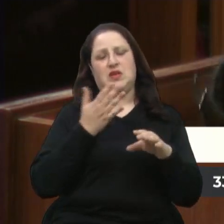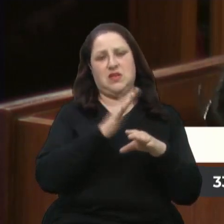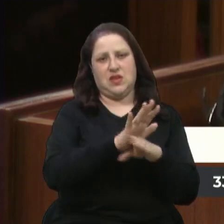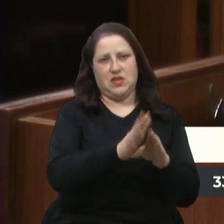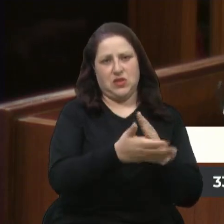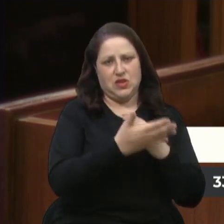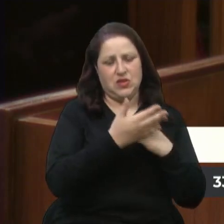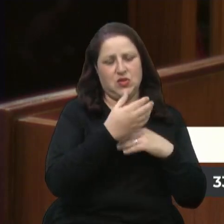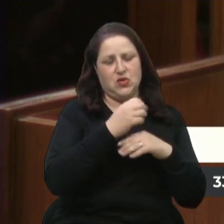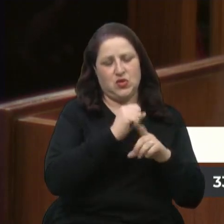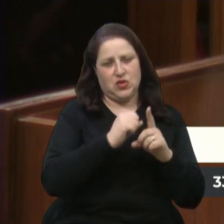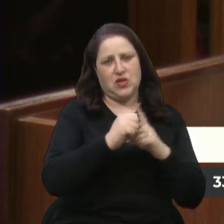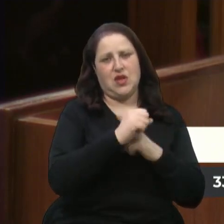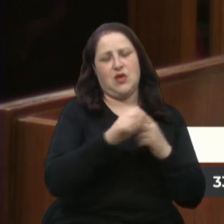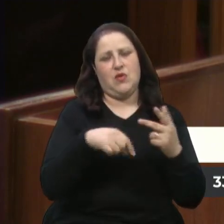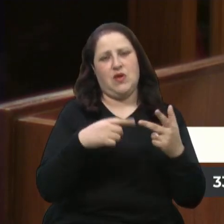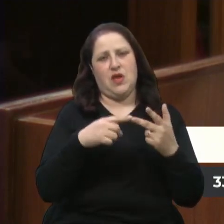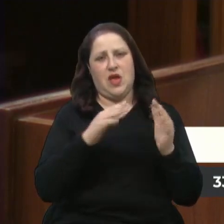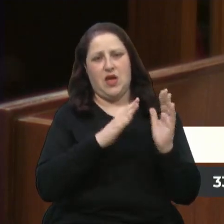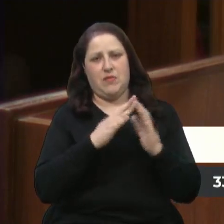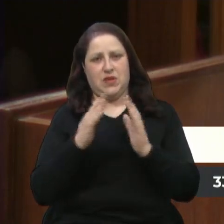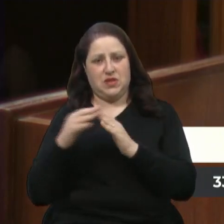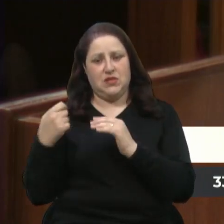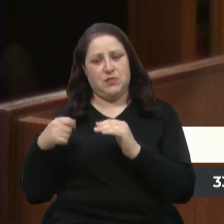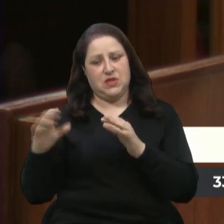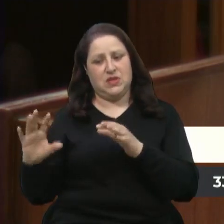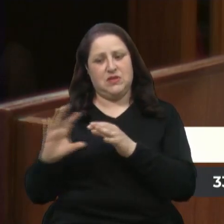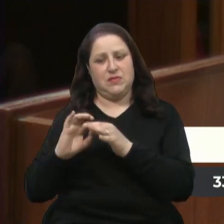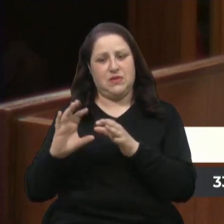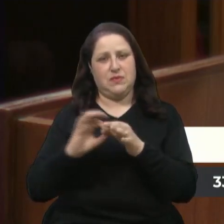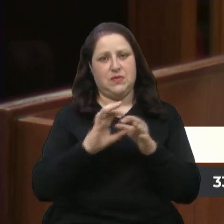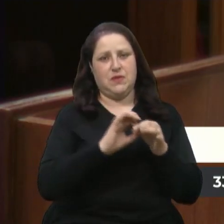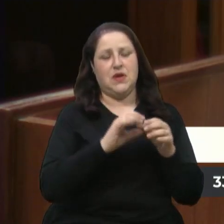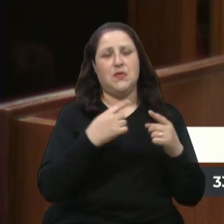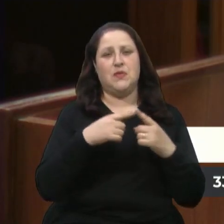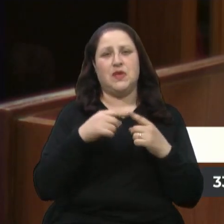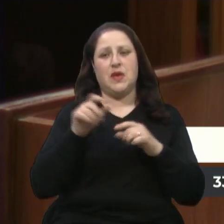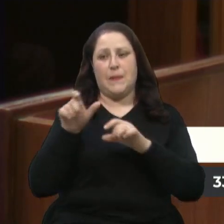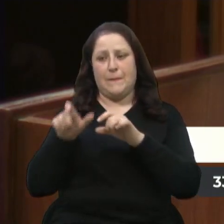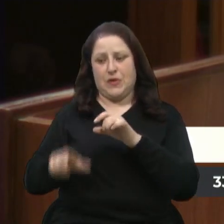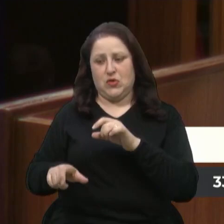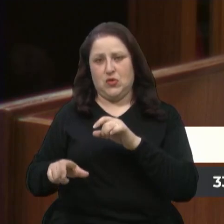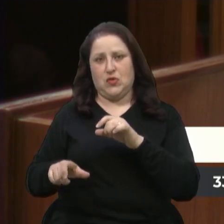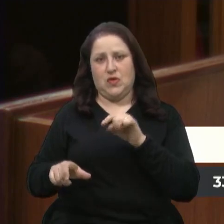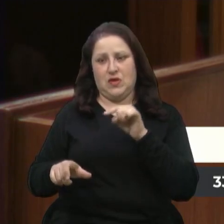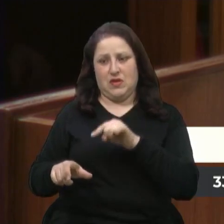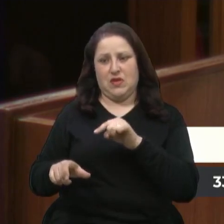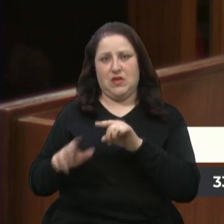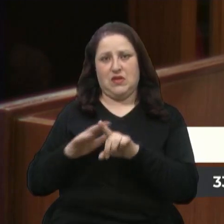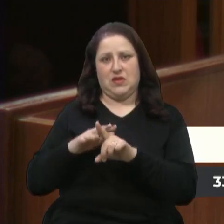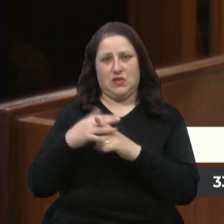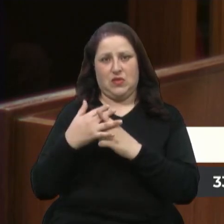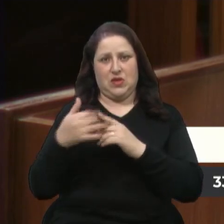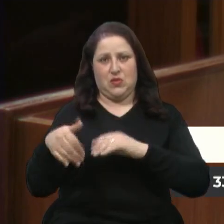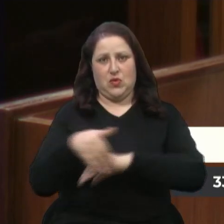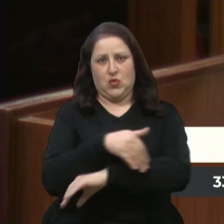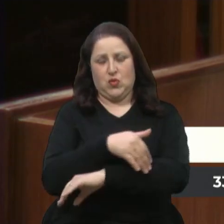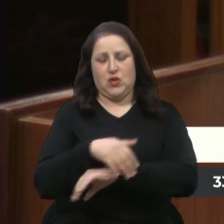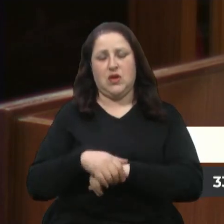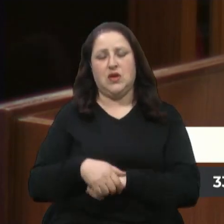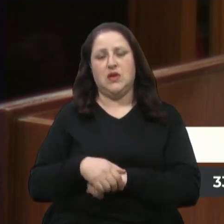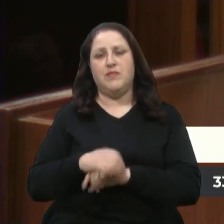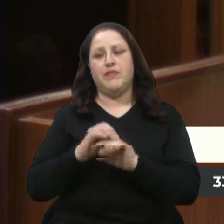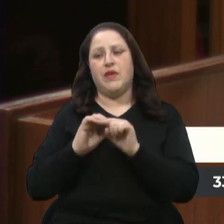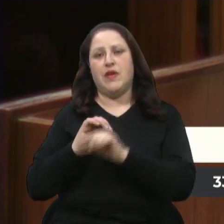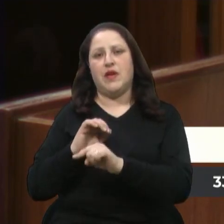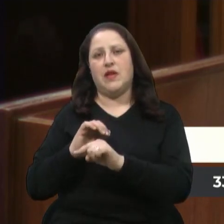com a educação, enfim. Por quê? Porque o sujeito em população, o sujeito que está em situação de rua, ele